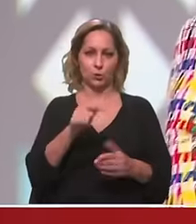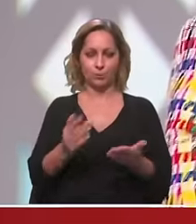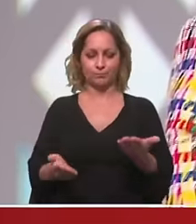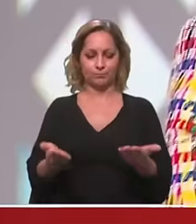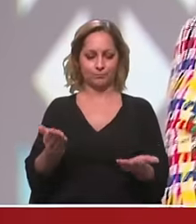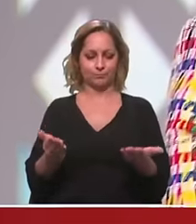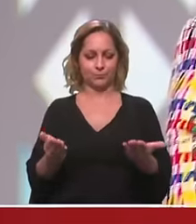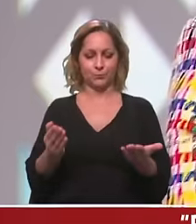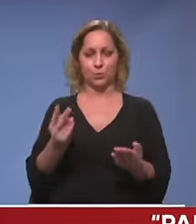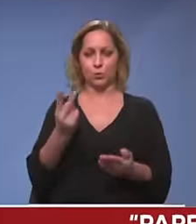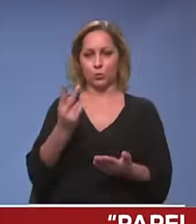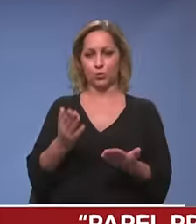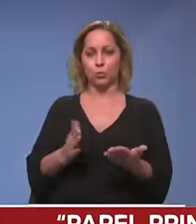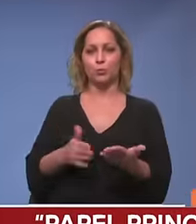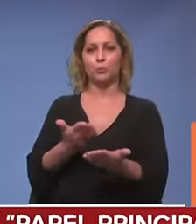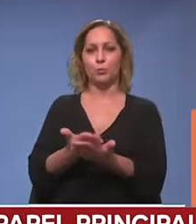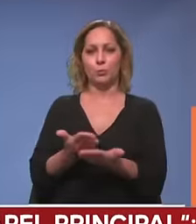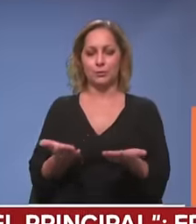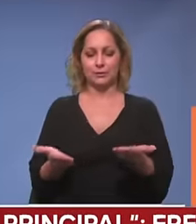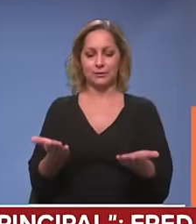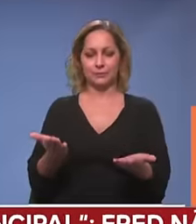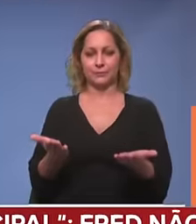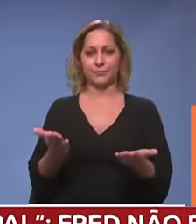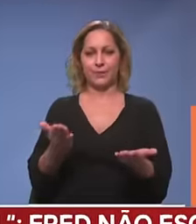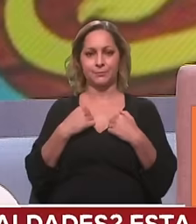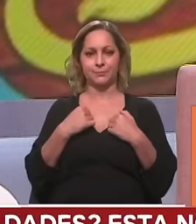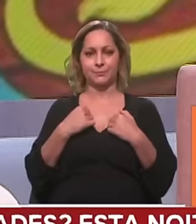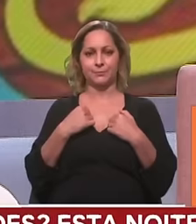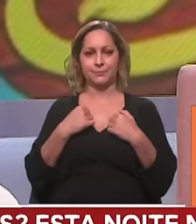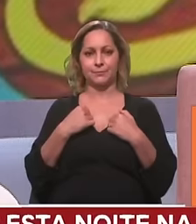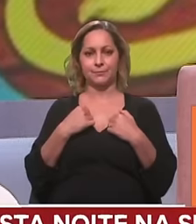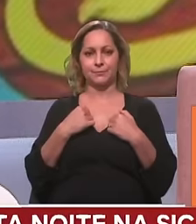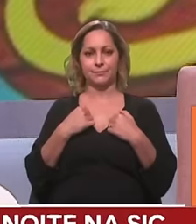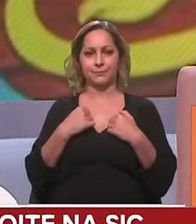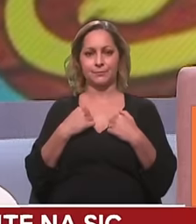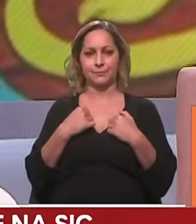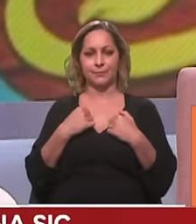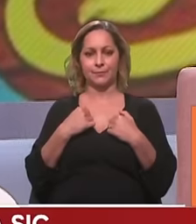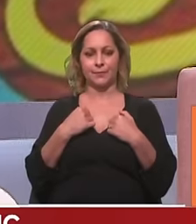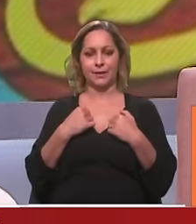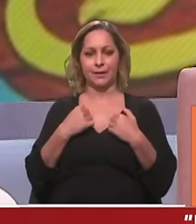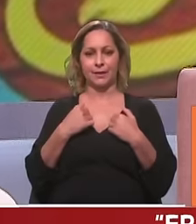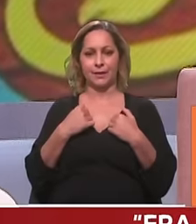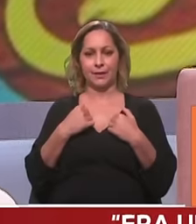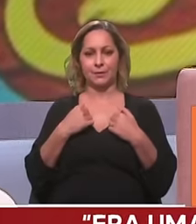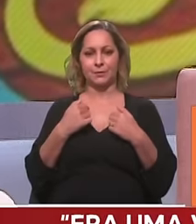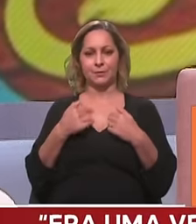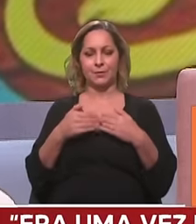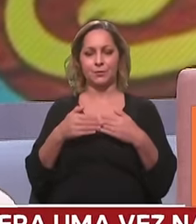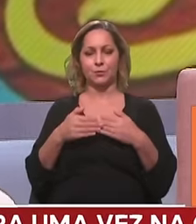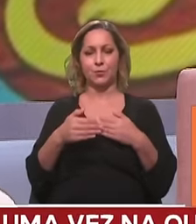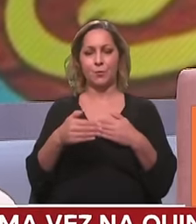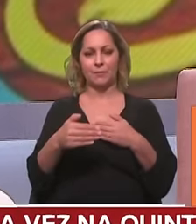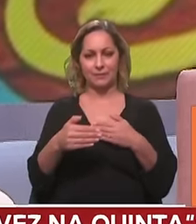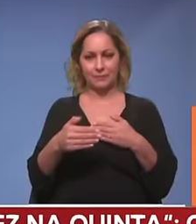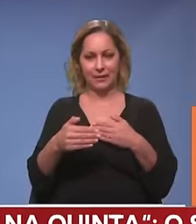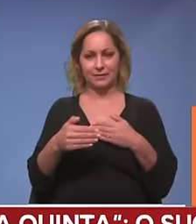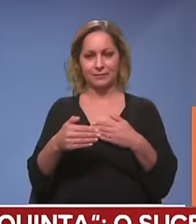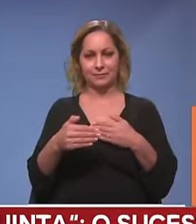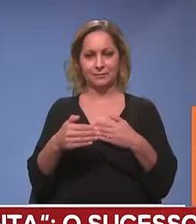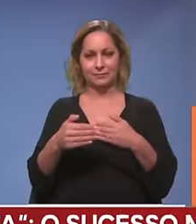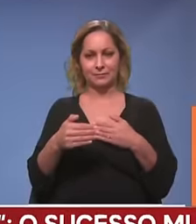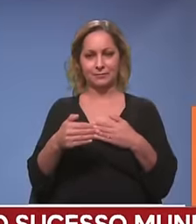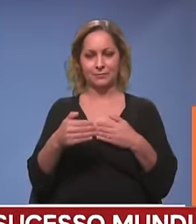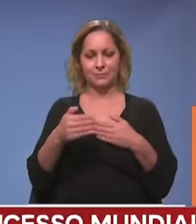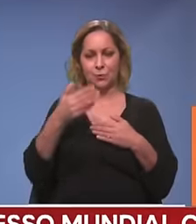ah foi uma decisão impulsiva na altura eu estava numa fase de carreira em que eu não sabia